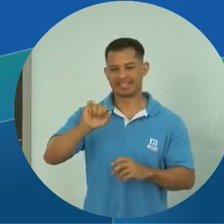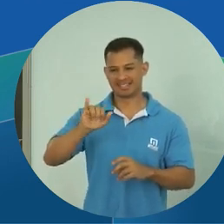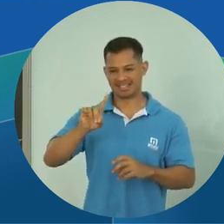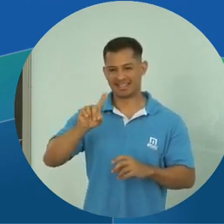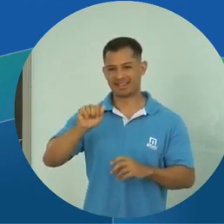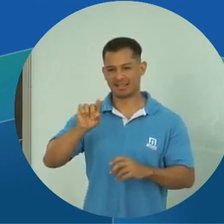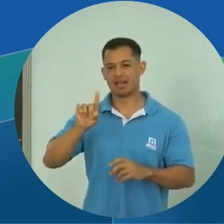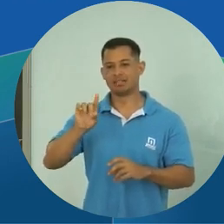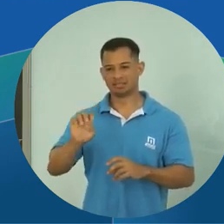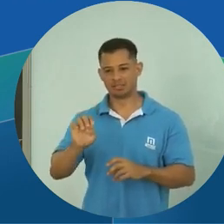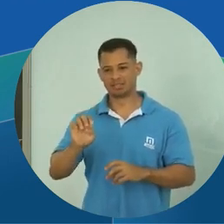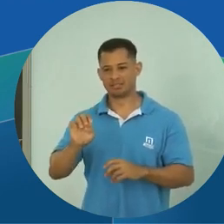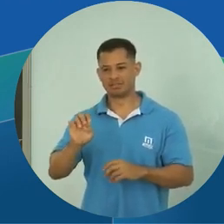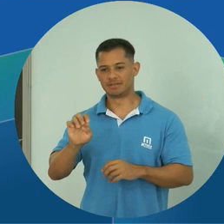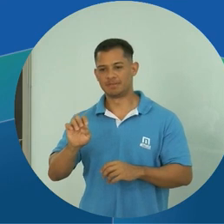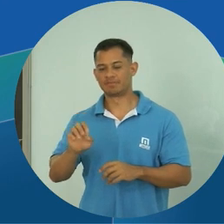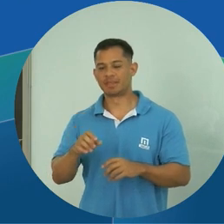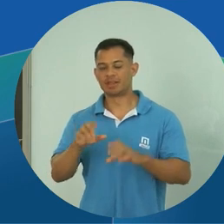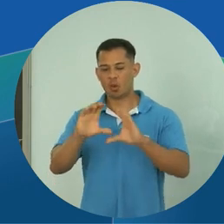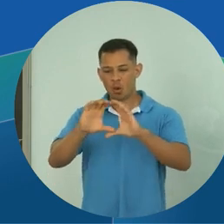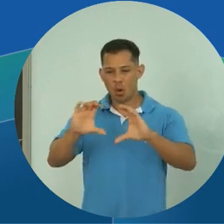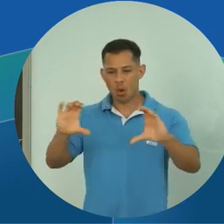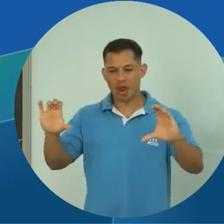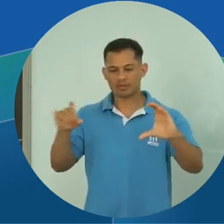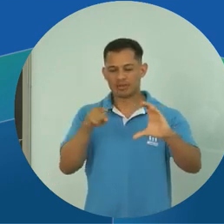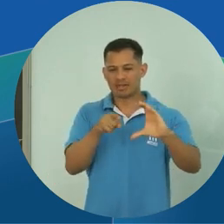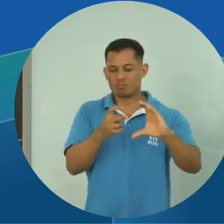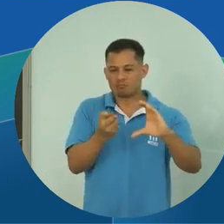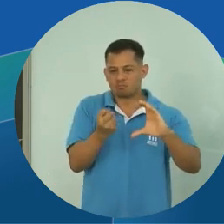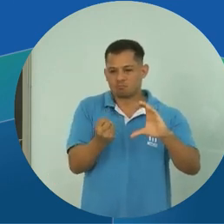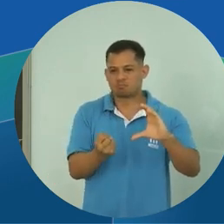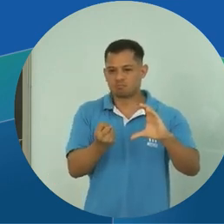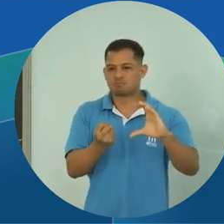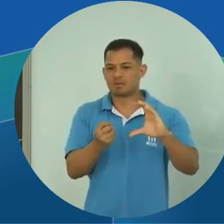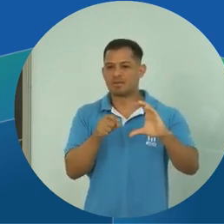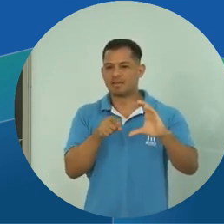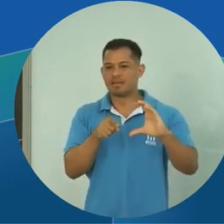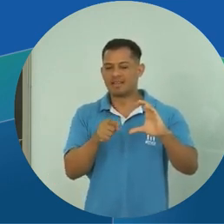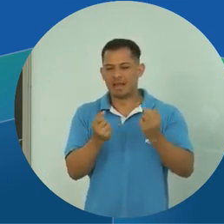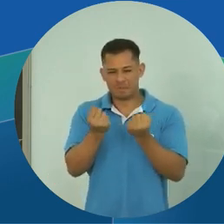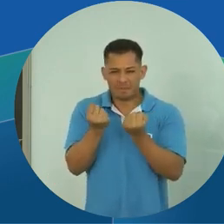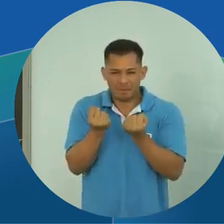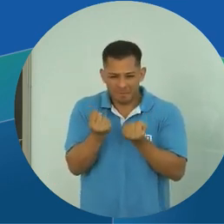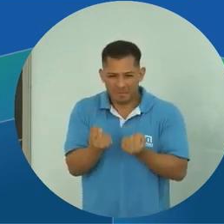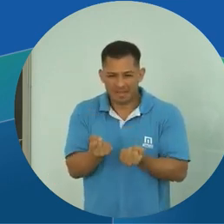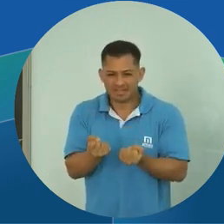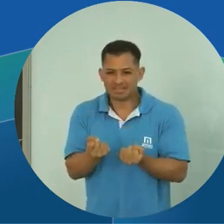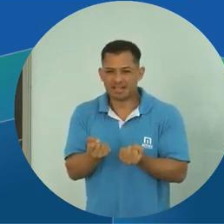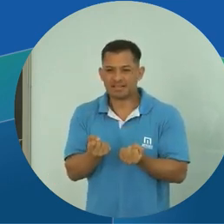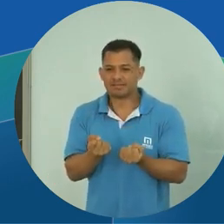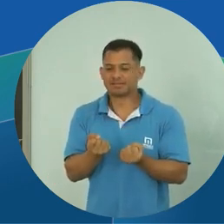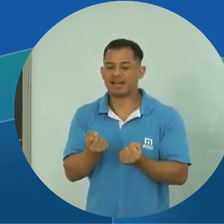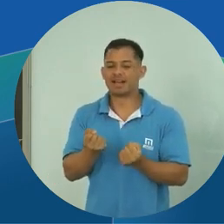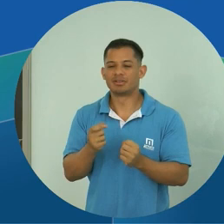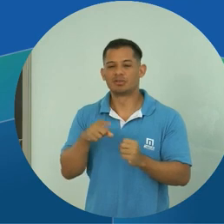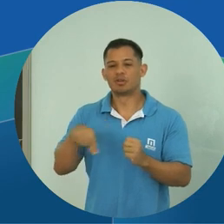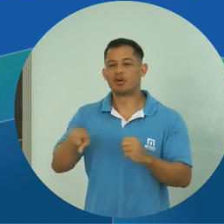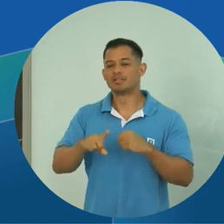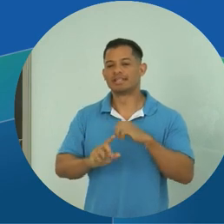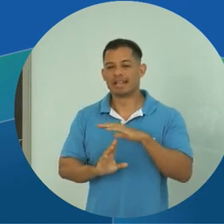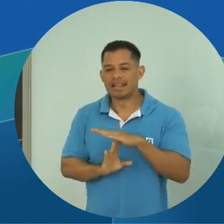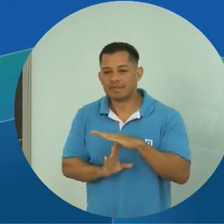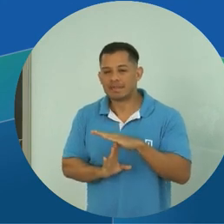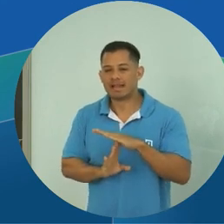um concreto massa. Então, a gente fala em peso. Então, a gente tinha uma limitação